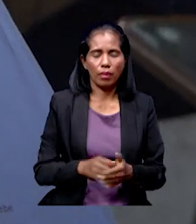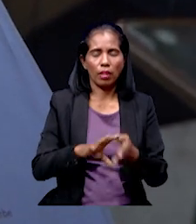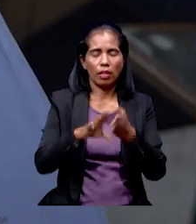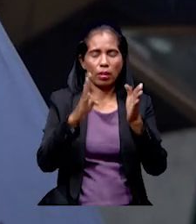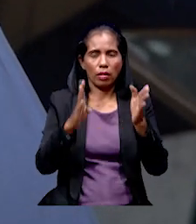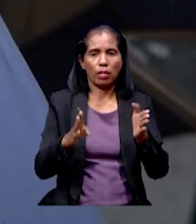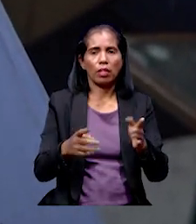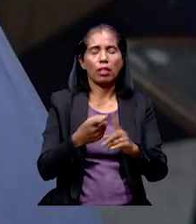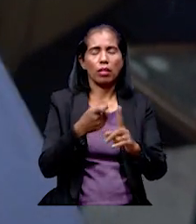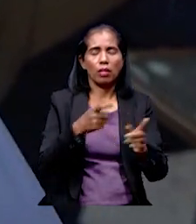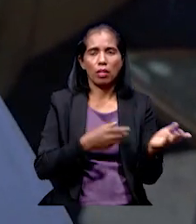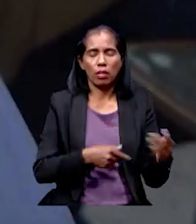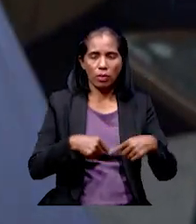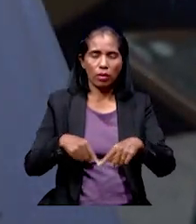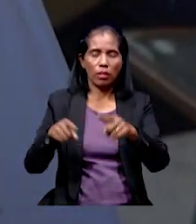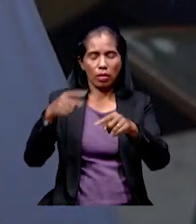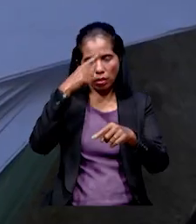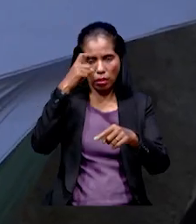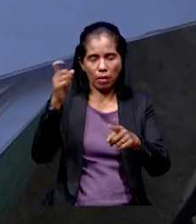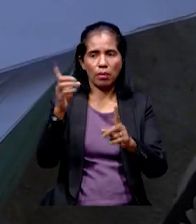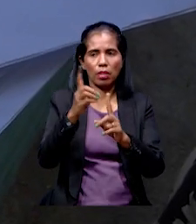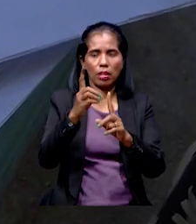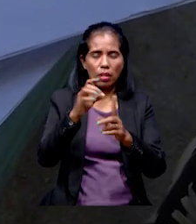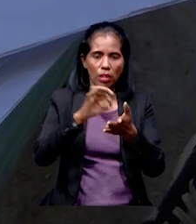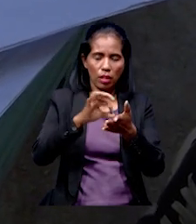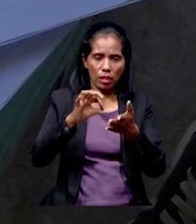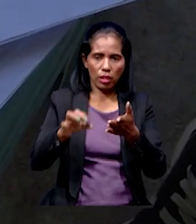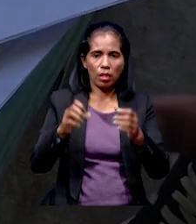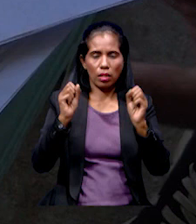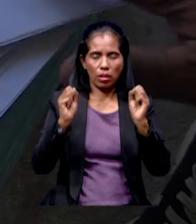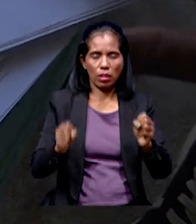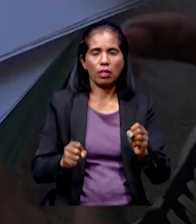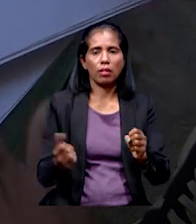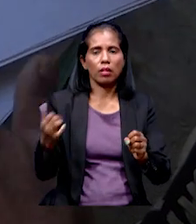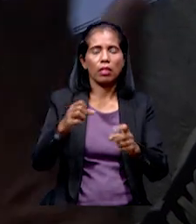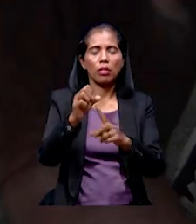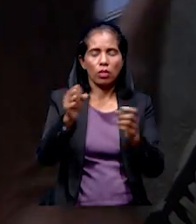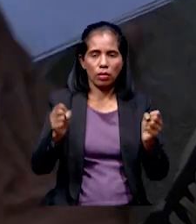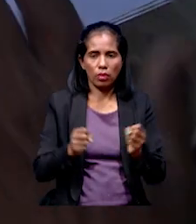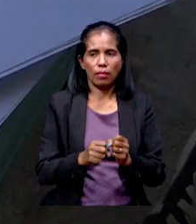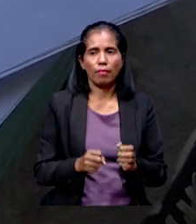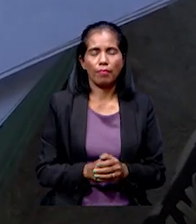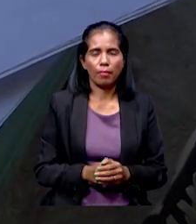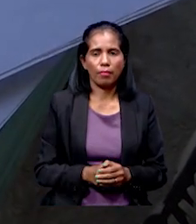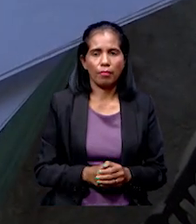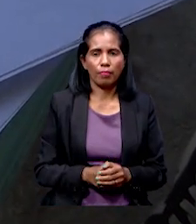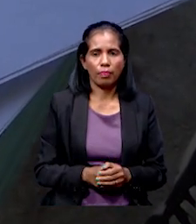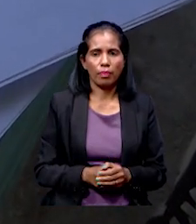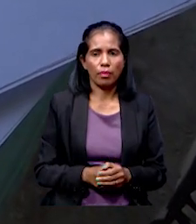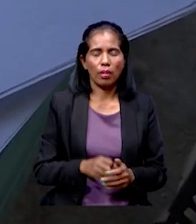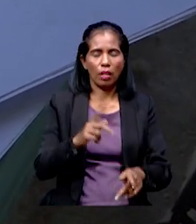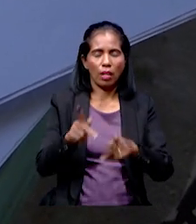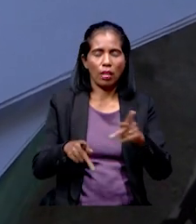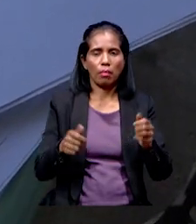Macorgão, eleitores Sira Haruka Fila, Tambaliona Data Resisto, mas foi em autoridade local submete. Total é Nebe Resisto ne